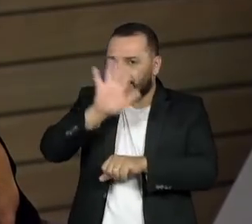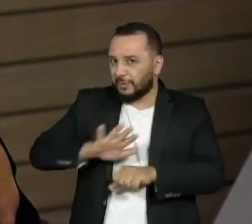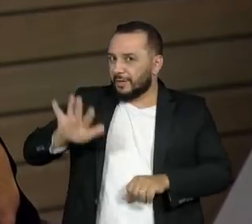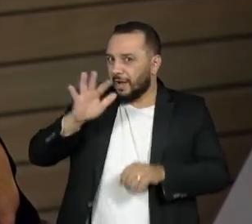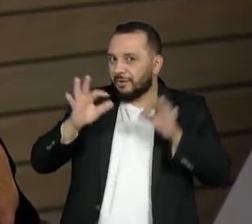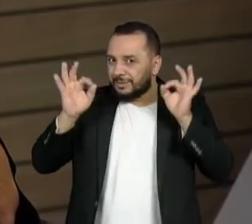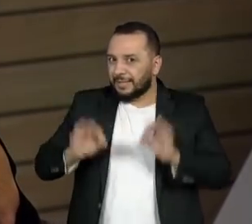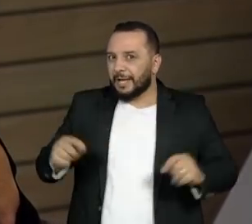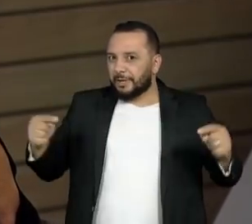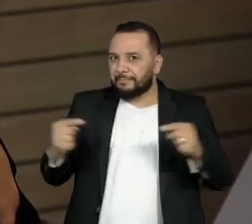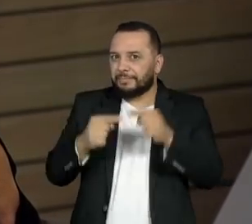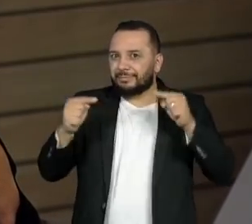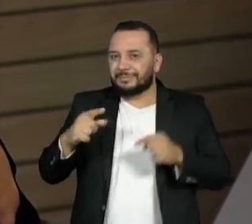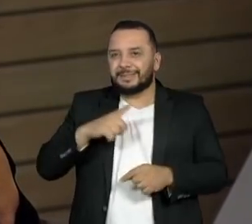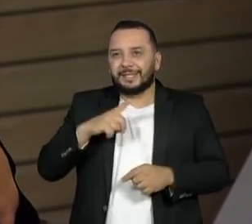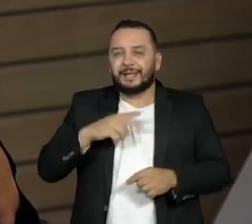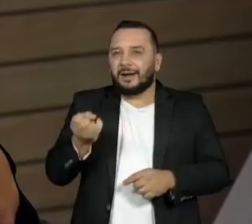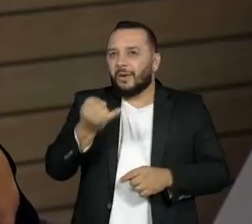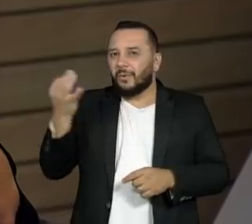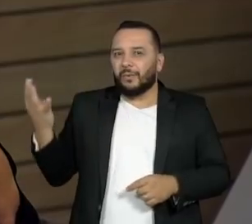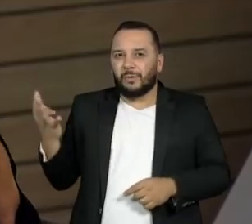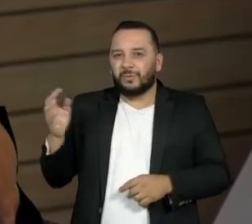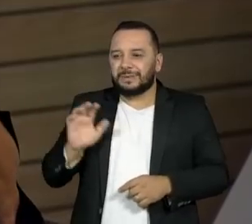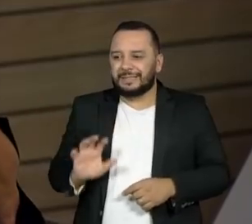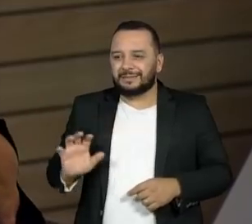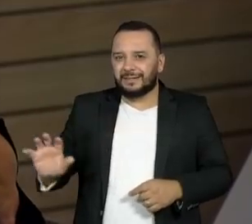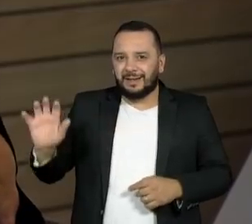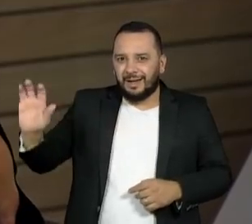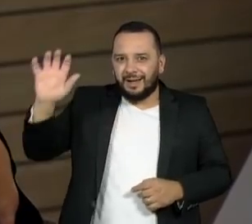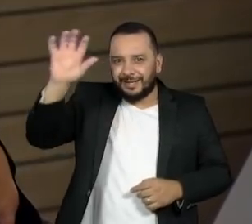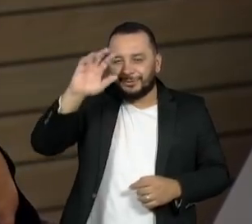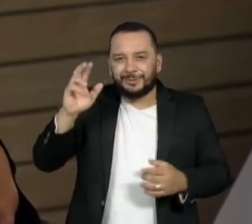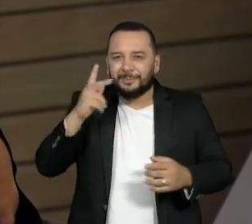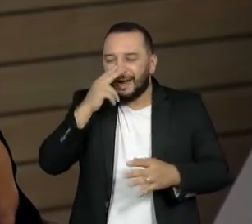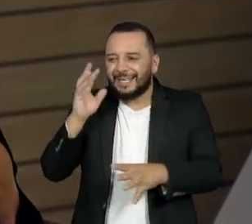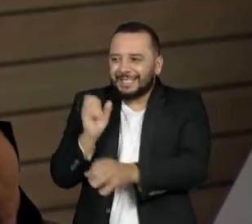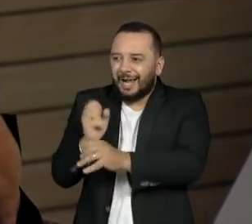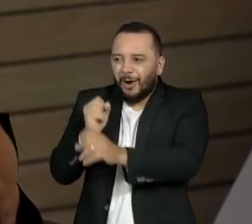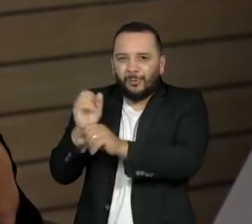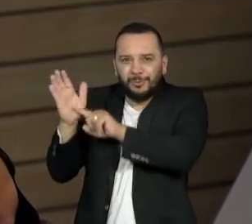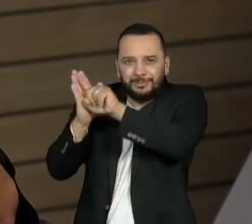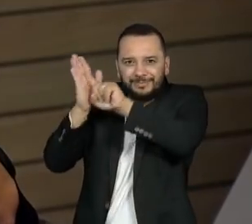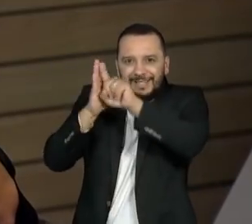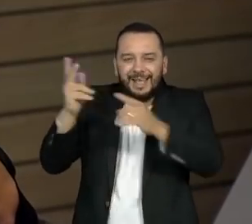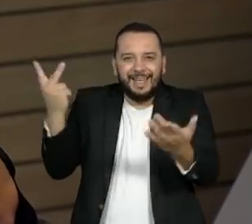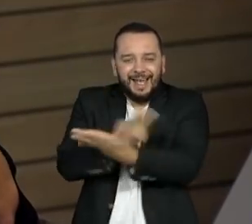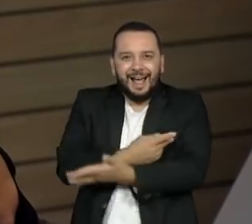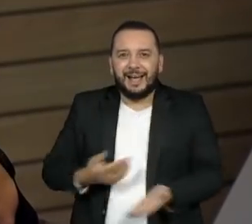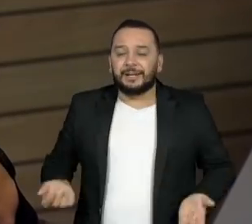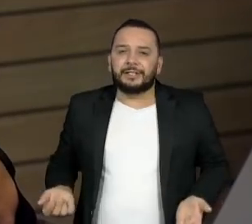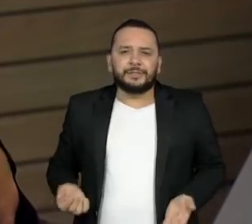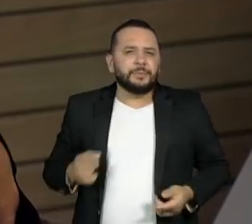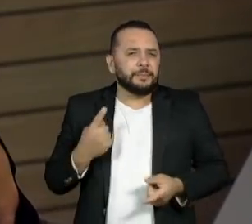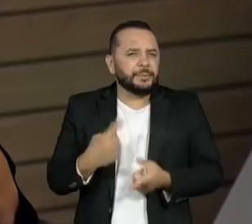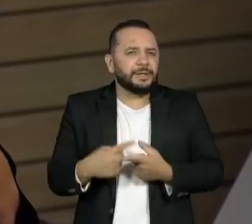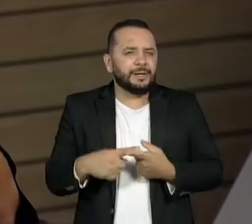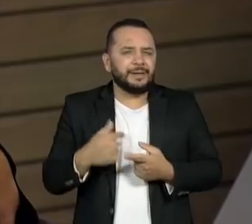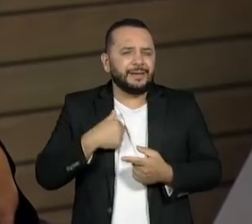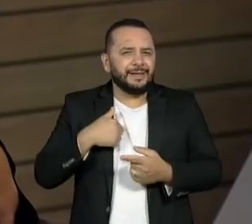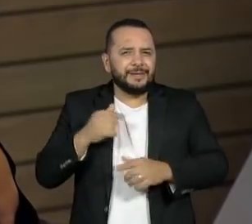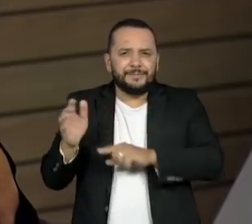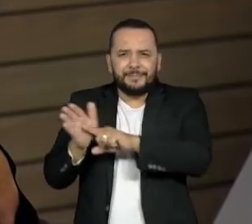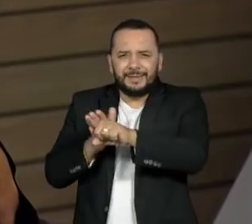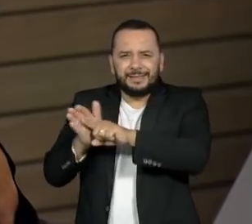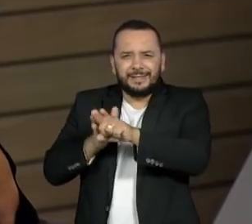mas alguns estados pêndulo, chaves, eles ficaram muito errados porque o modelo das pesquisas subestimou o número